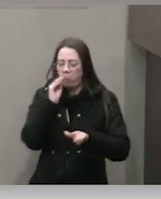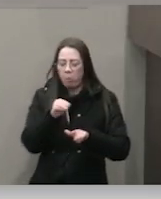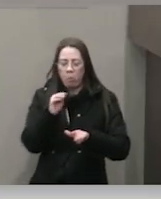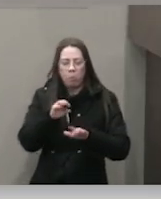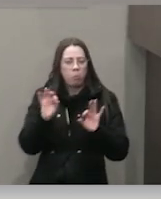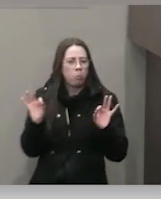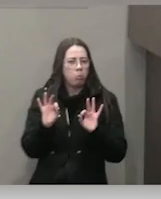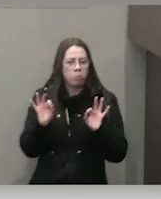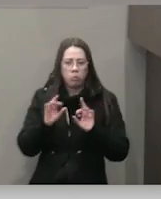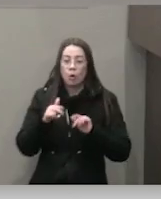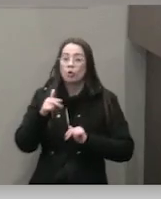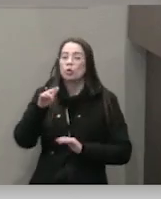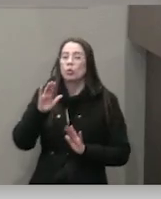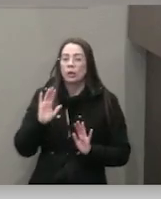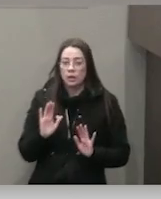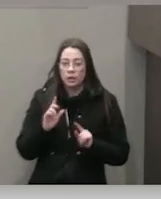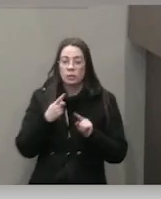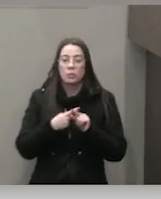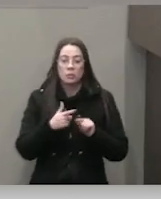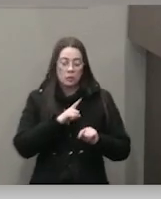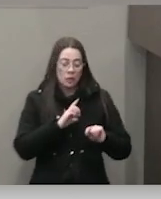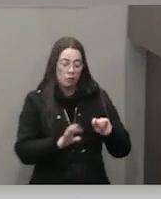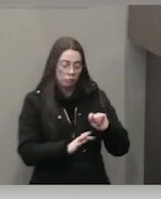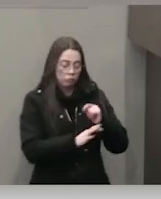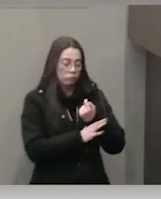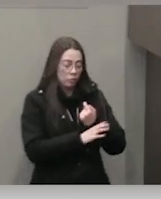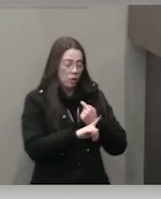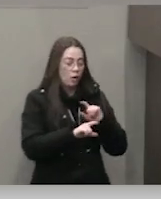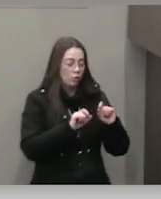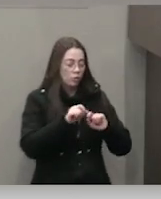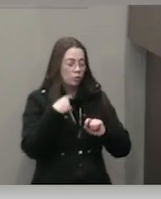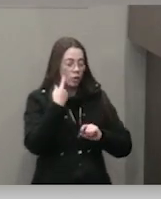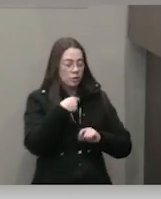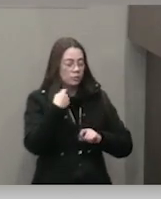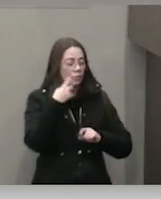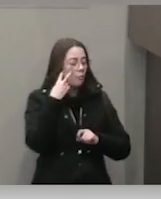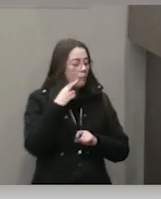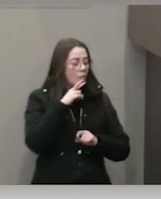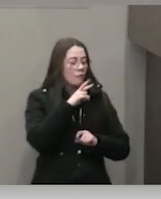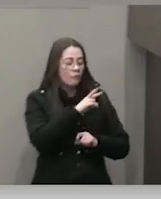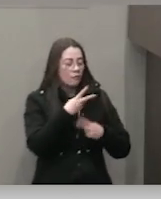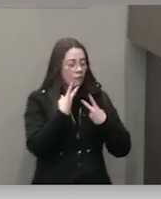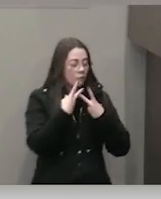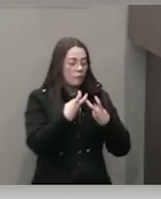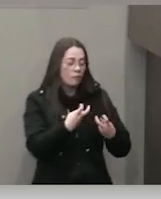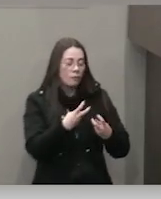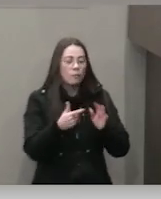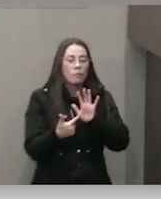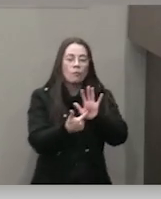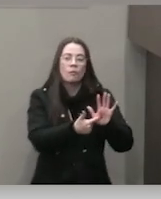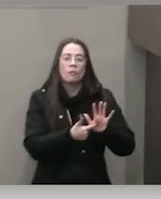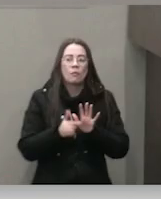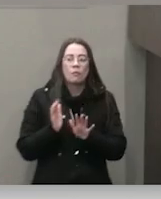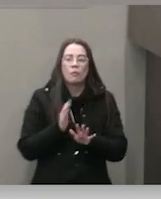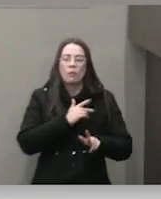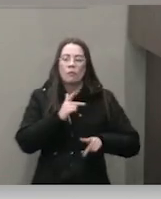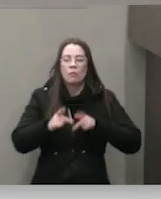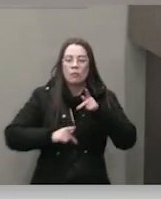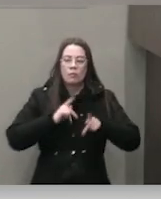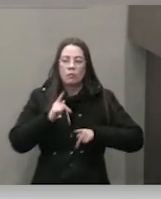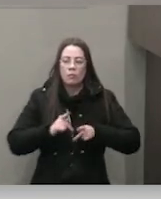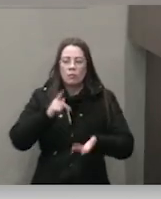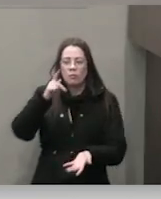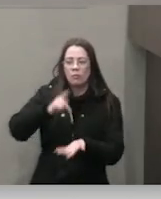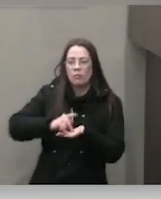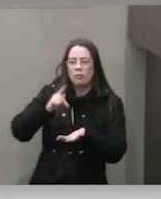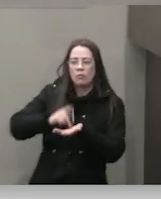estavam seguros. E é isso que deve ser reconhecido, é isso que deve ser mostrado para a nossa população, a real imagem